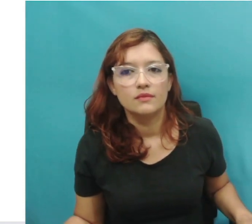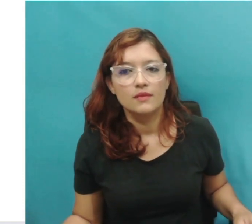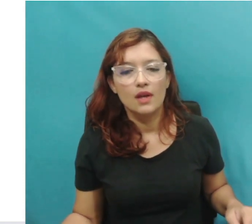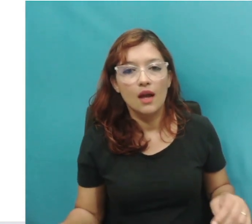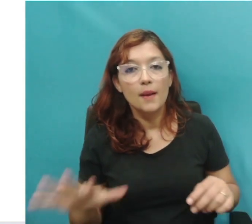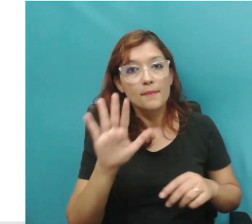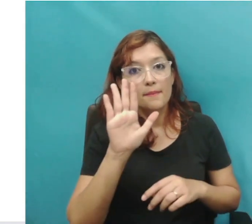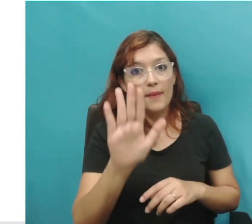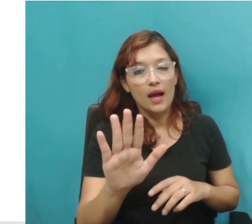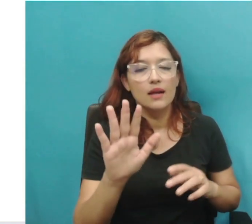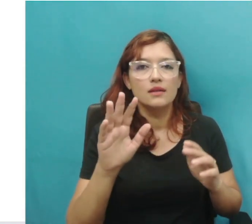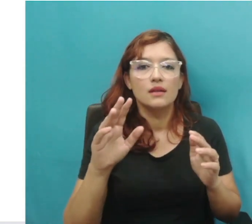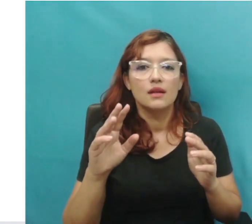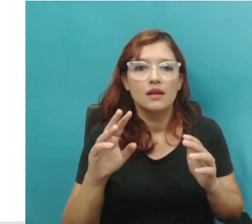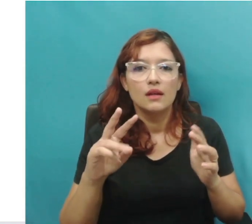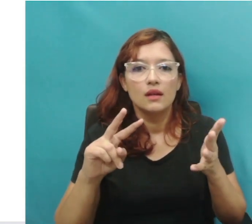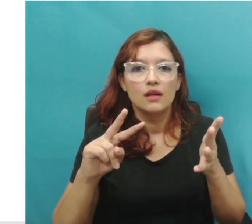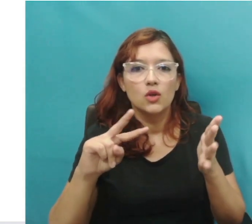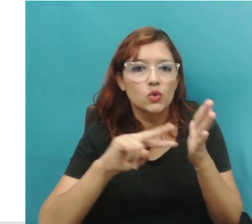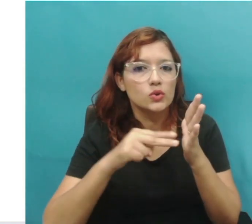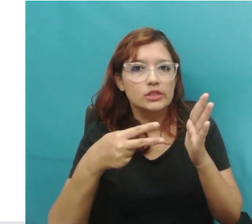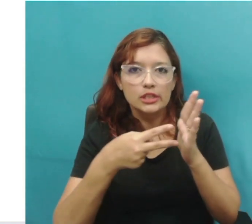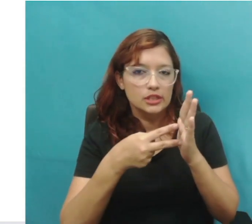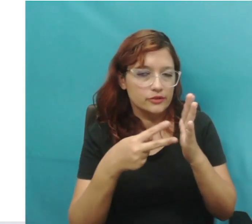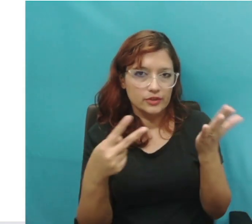juntam e formam nesta.